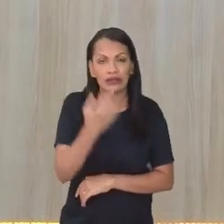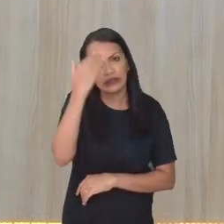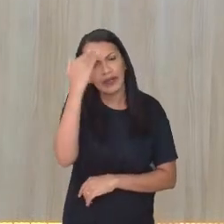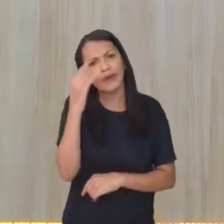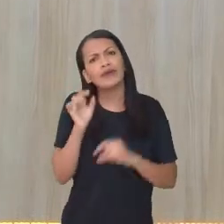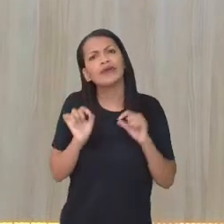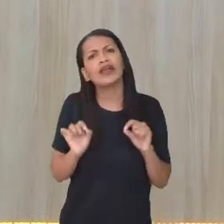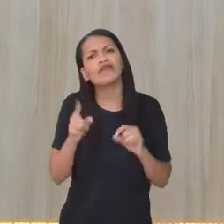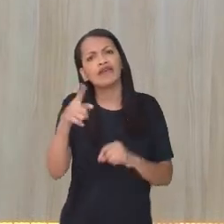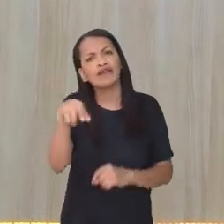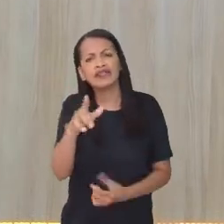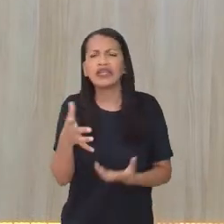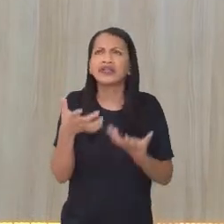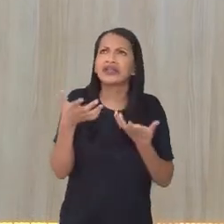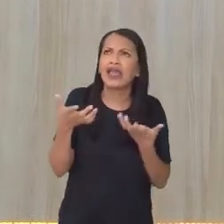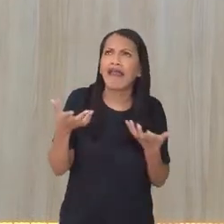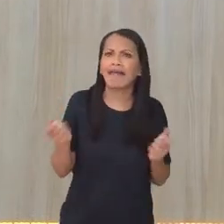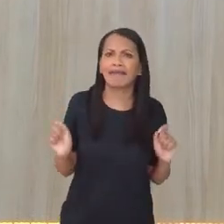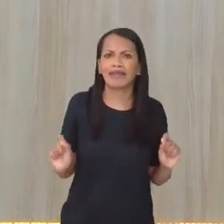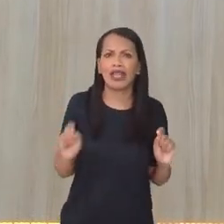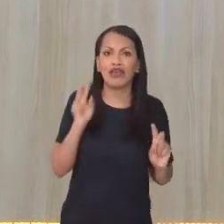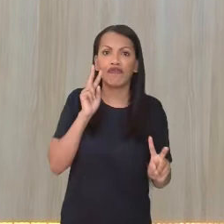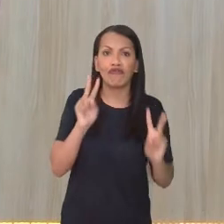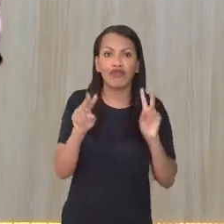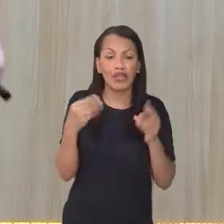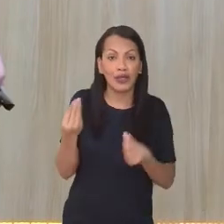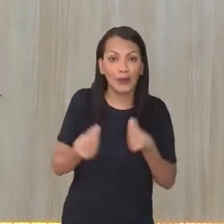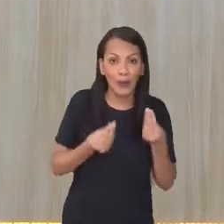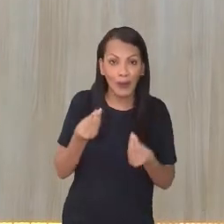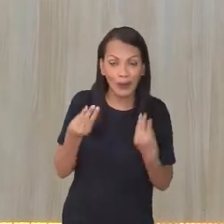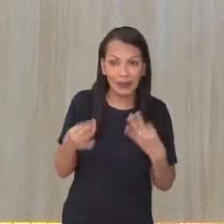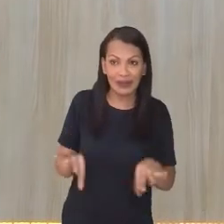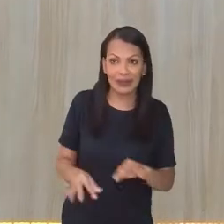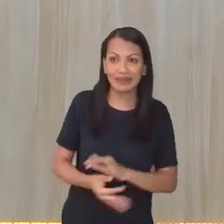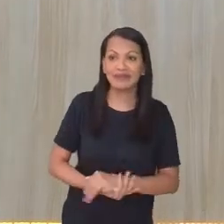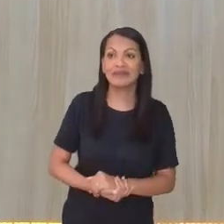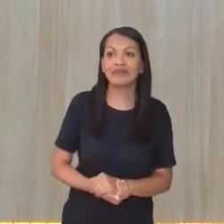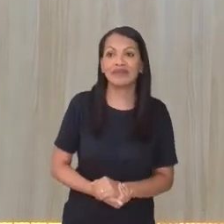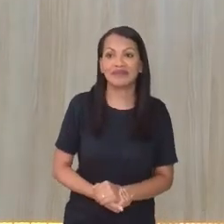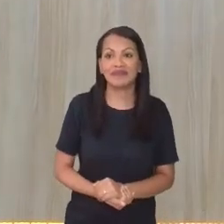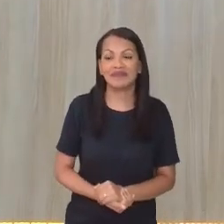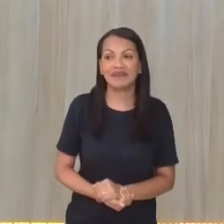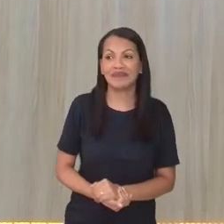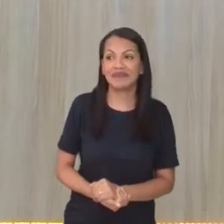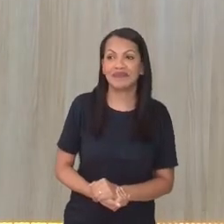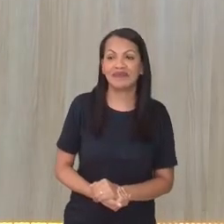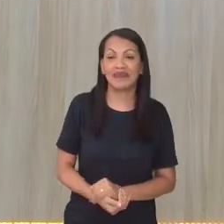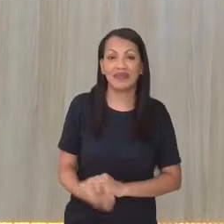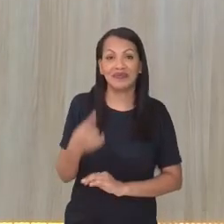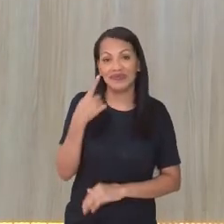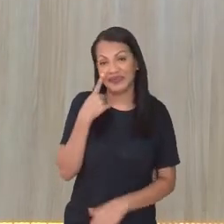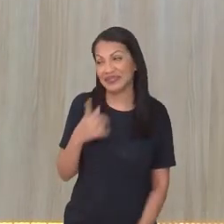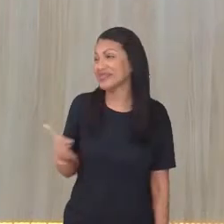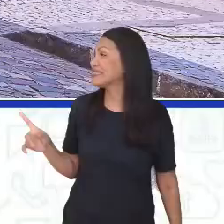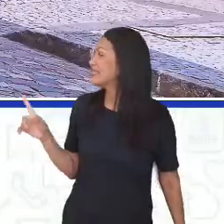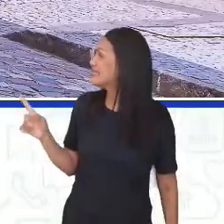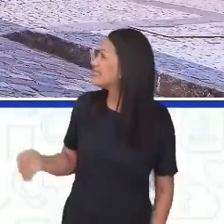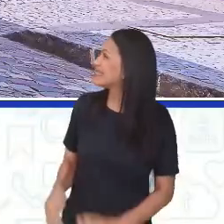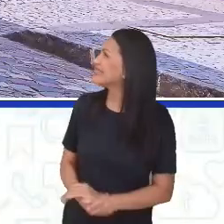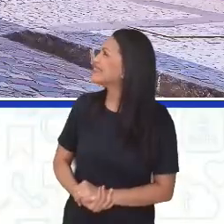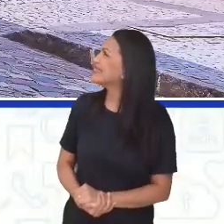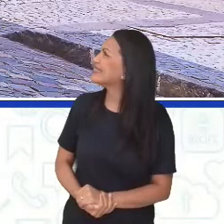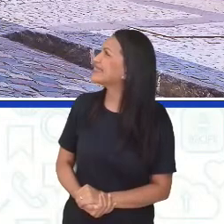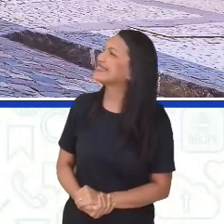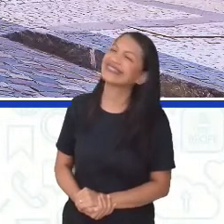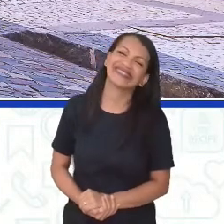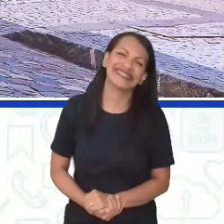vocês querem mais, como é que vocês querem ver isso. Então, olha que legal.